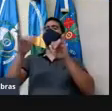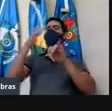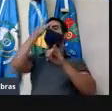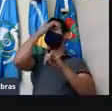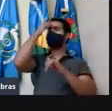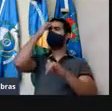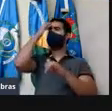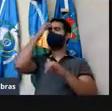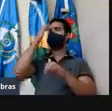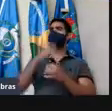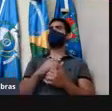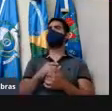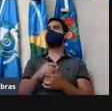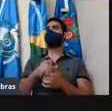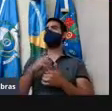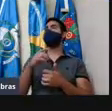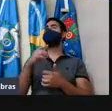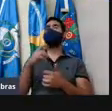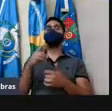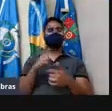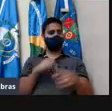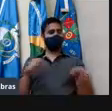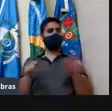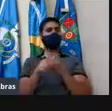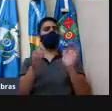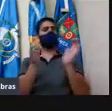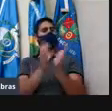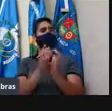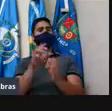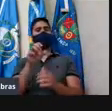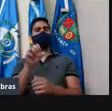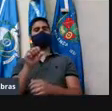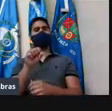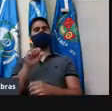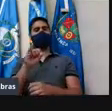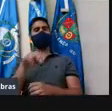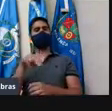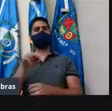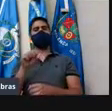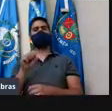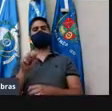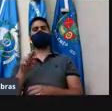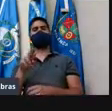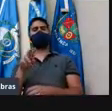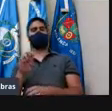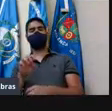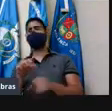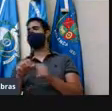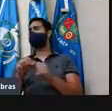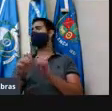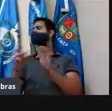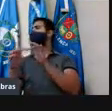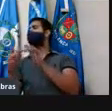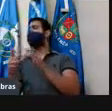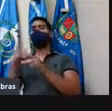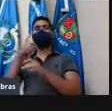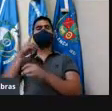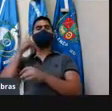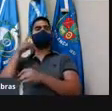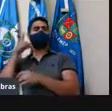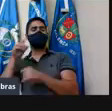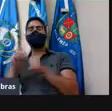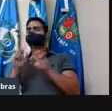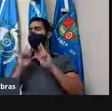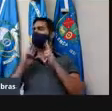públicos. Nós temos o Sindicato dos Servidores, o Sindserv, em contato com a advogada deles, houve uma reunião que